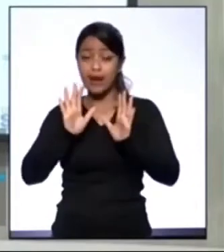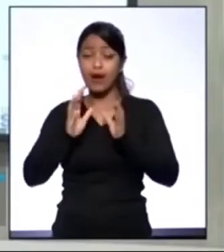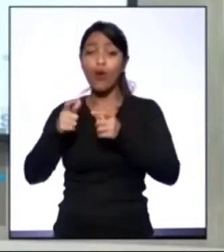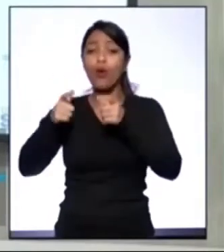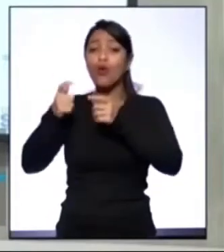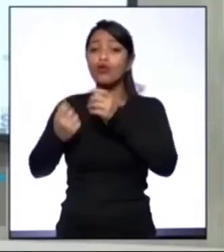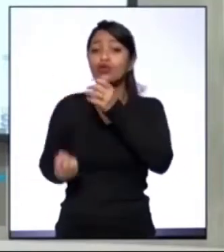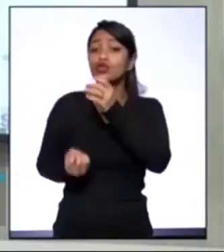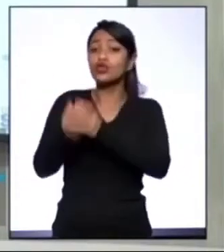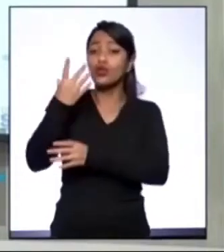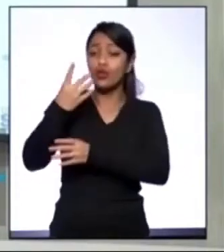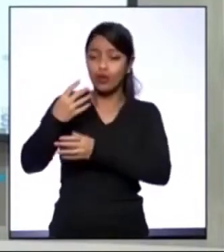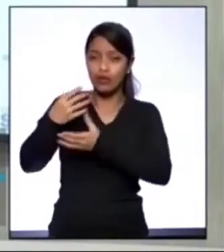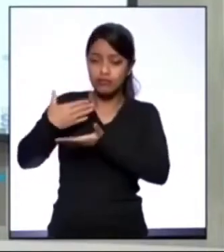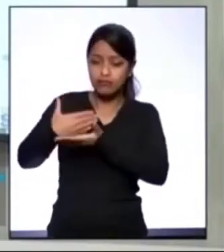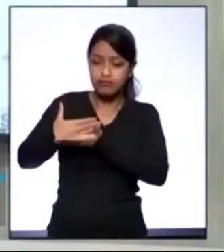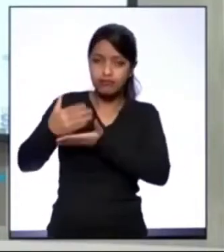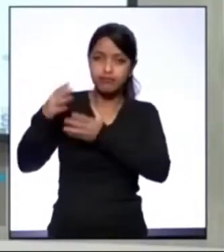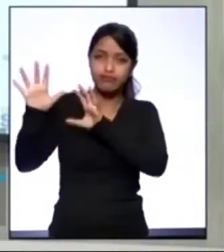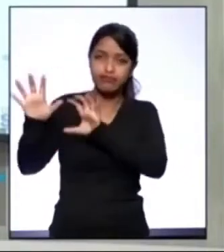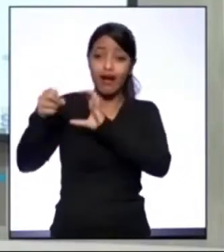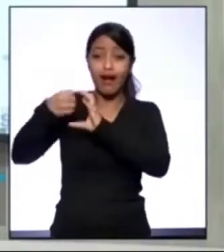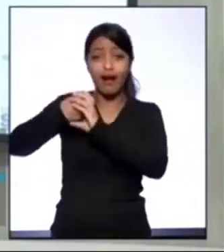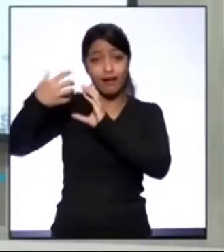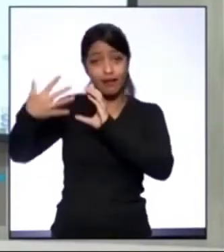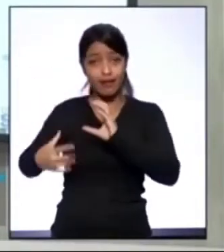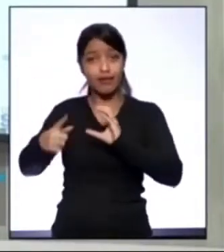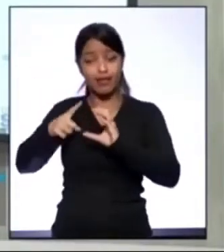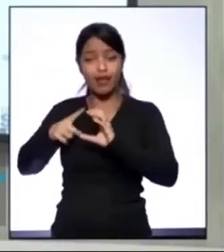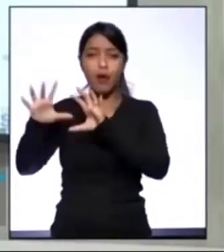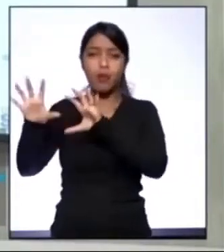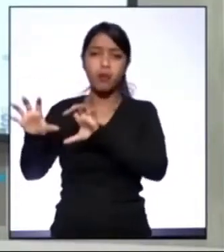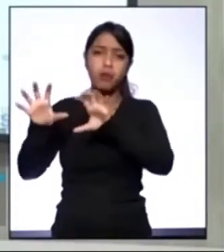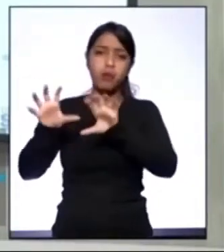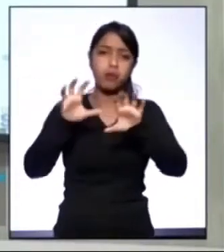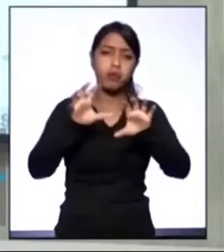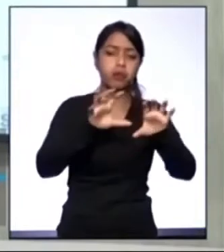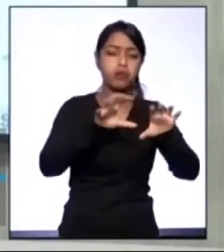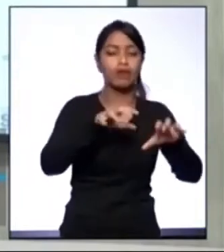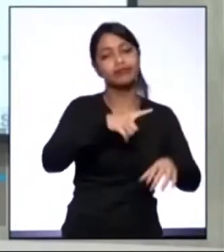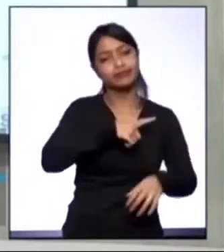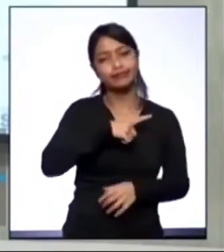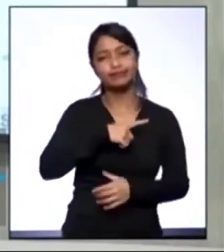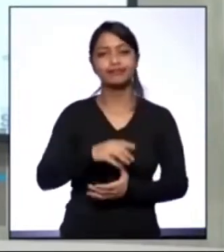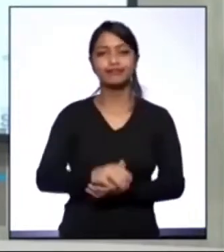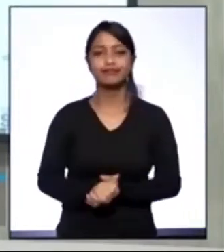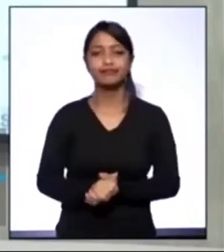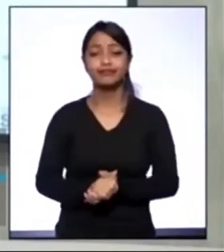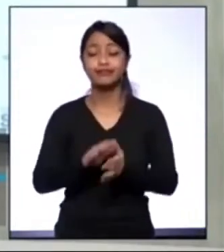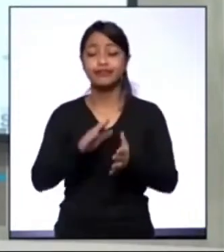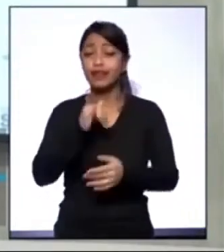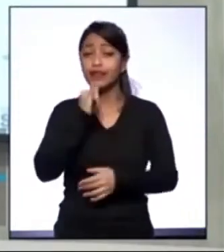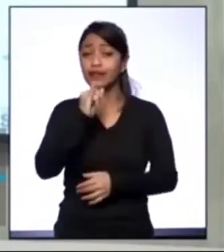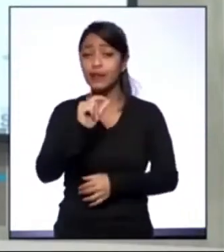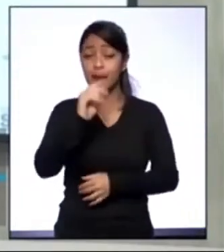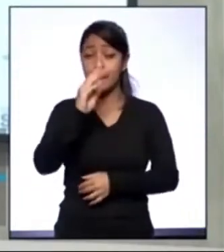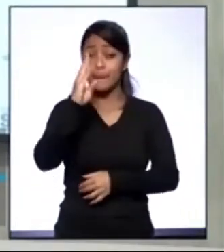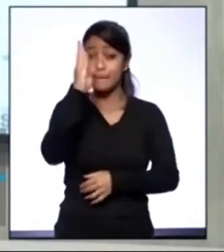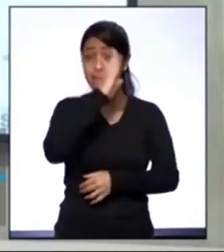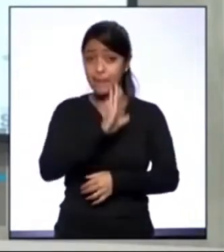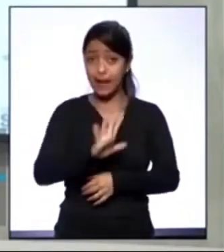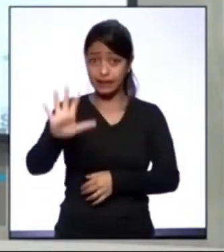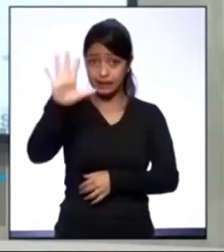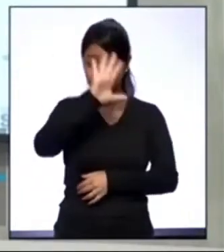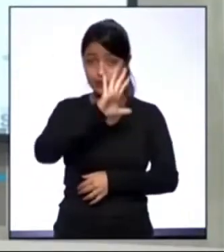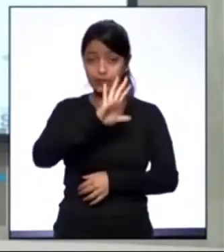massa polar atua, as temperaturas caem. Então eu posso dizer para vocês, galera, que no Brasil só existe uma possibilidade de queda